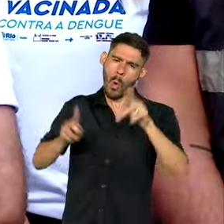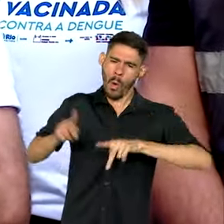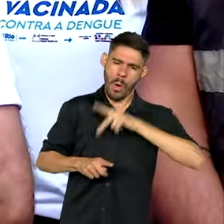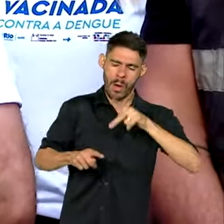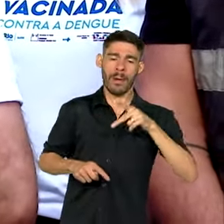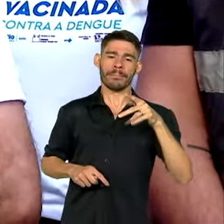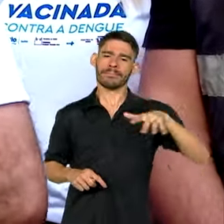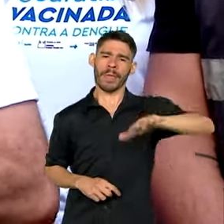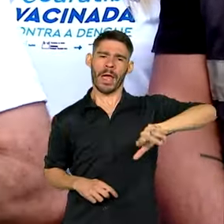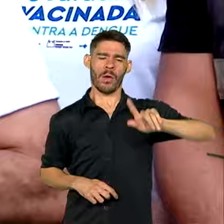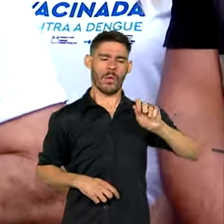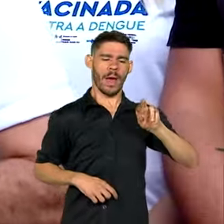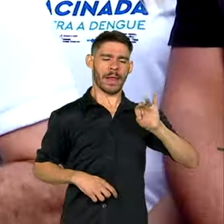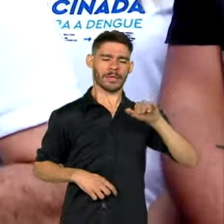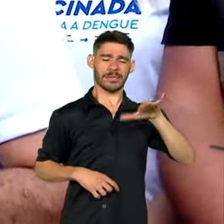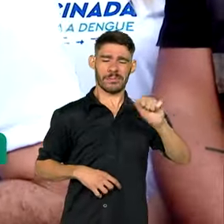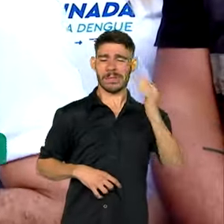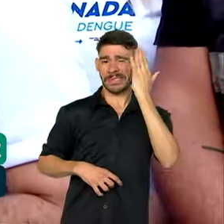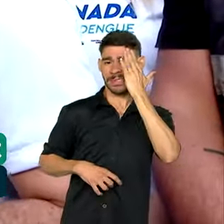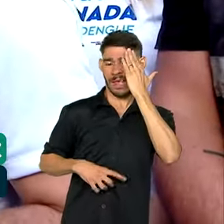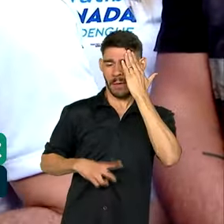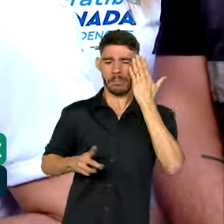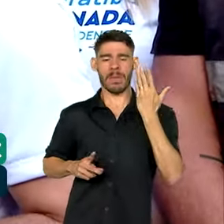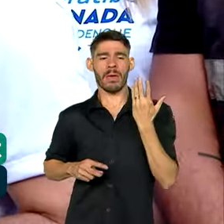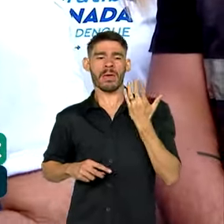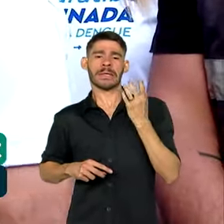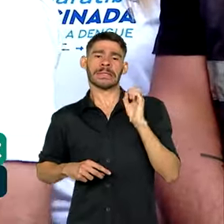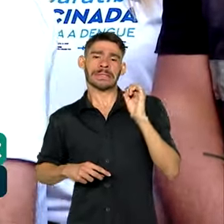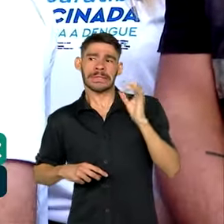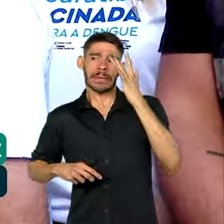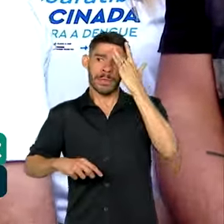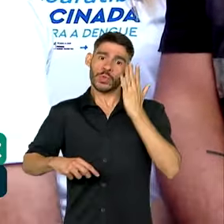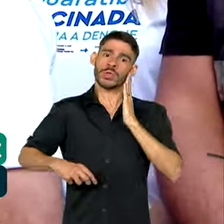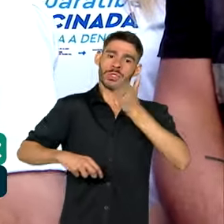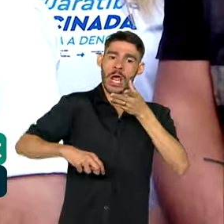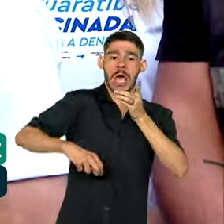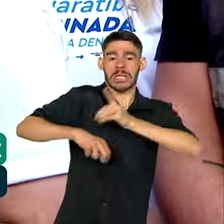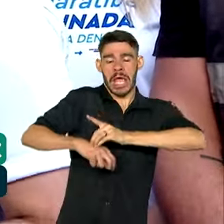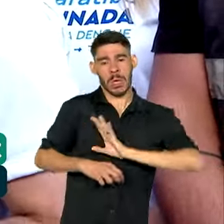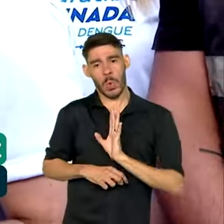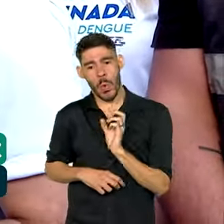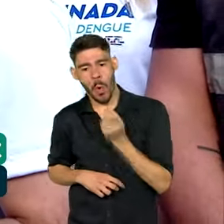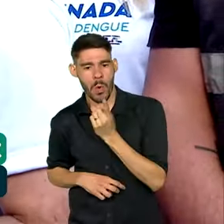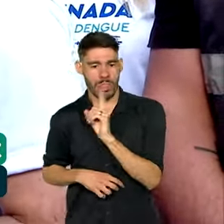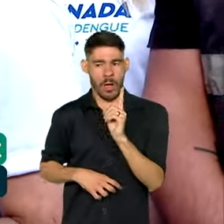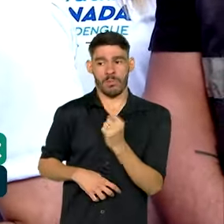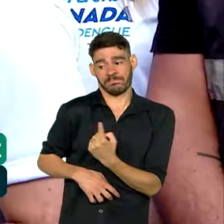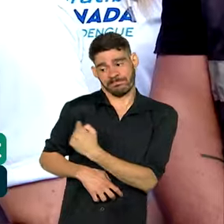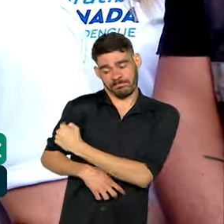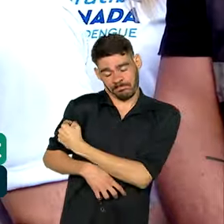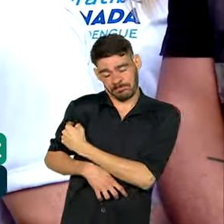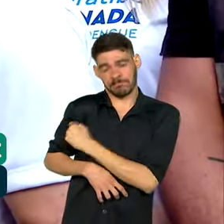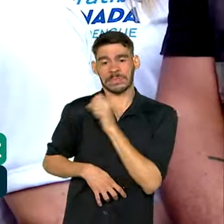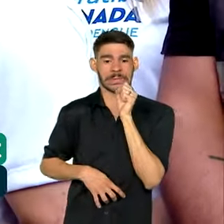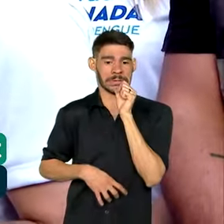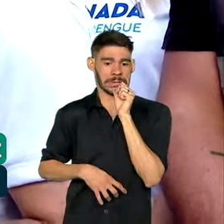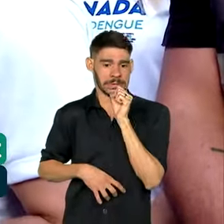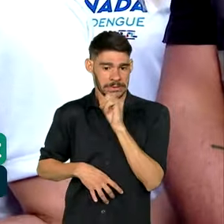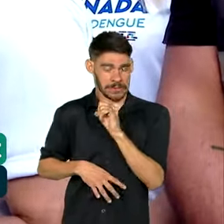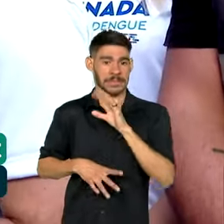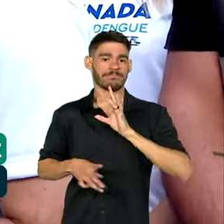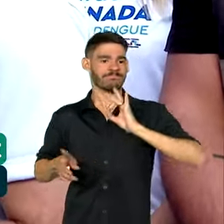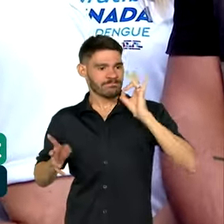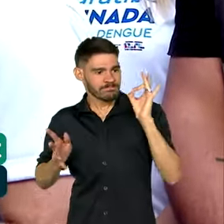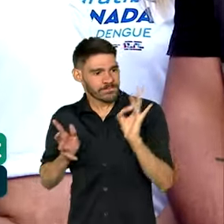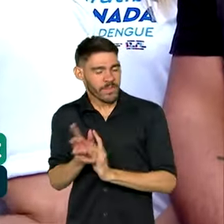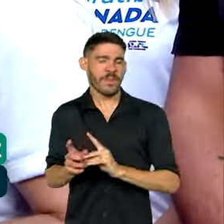de Guaratiba para verificar quem teve dengue ou não e se essa vacina foi